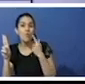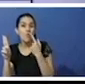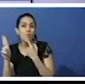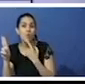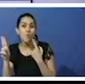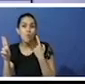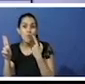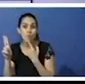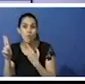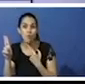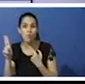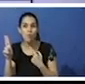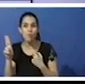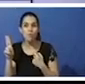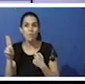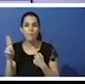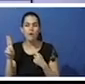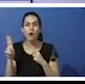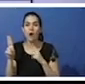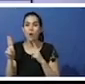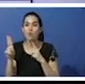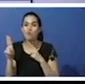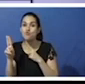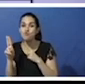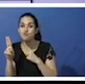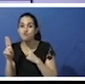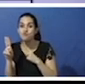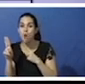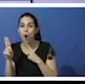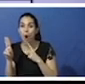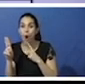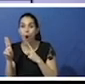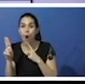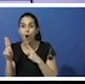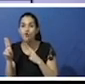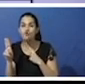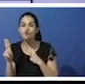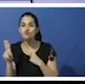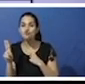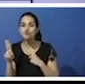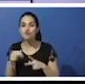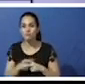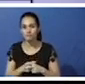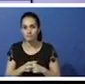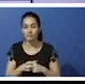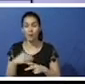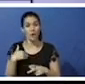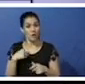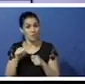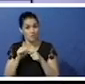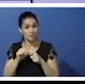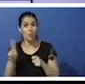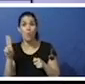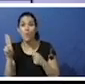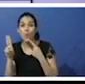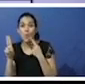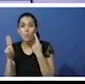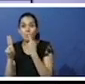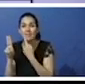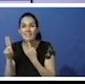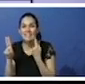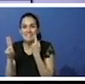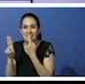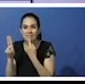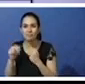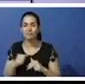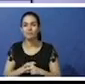falo O, minha boca abre. Quando eu falo U, eu faço o biquinho.